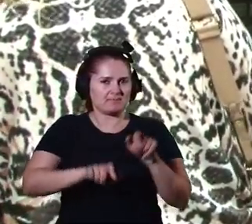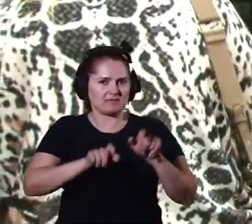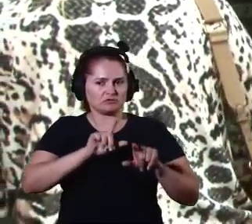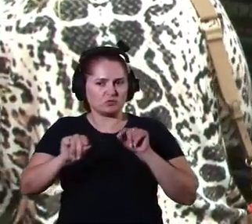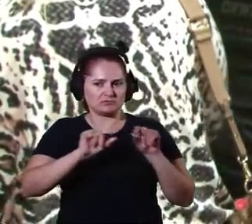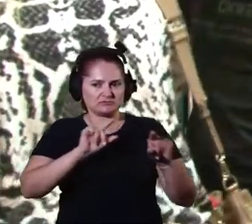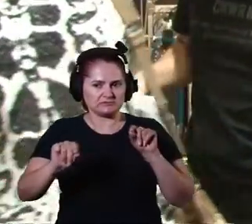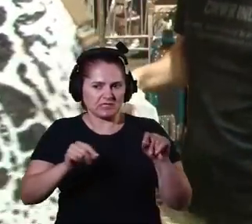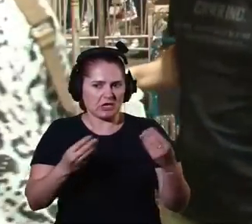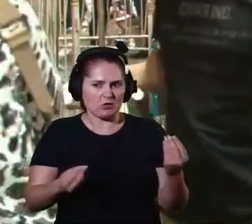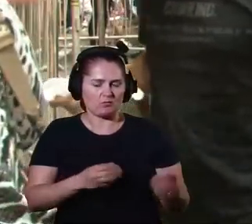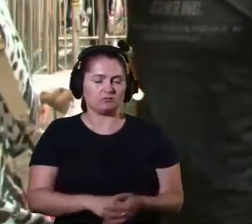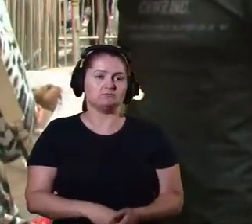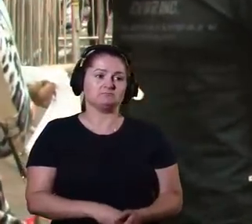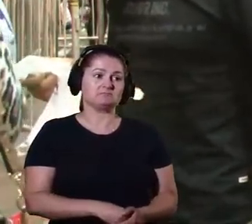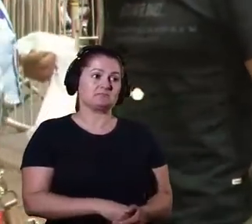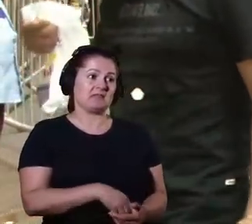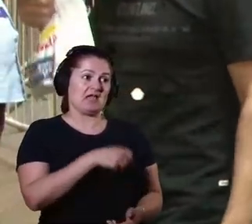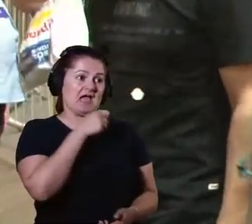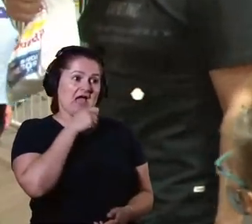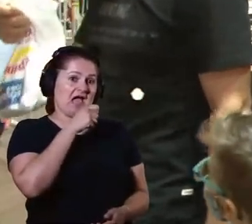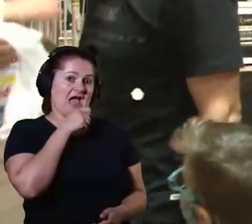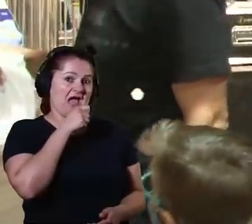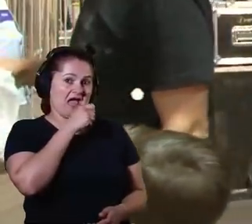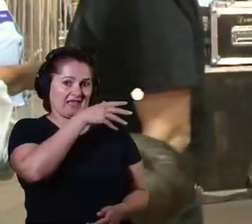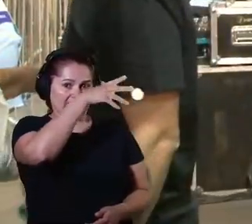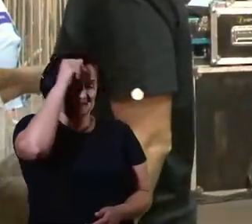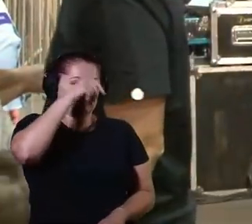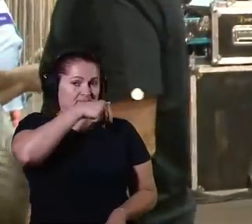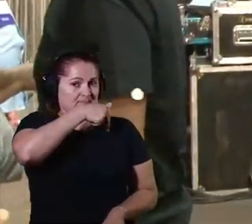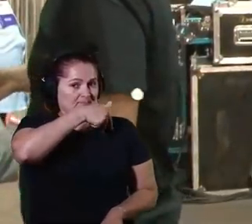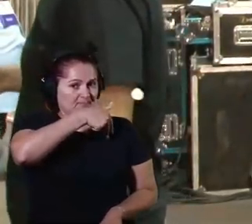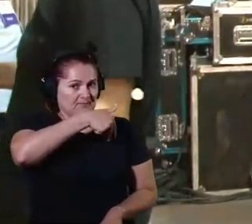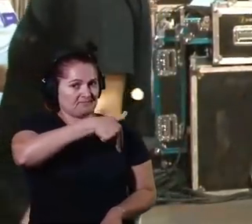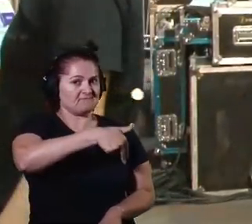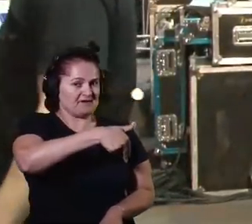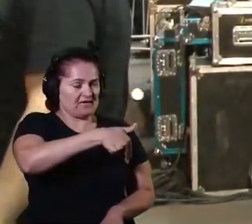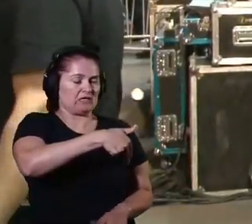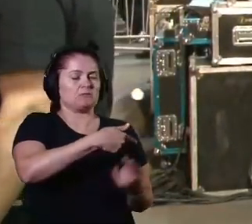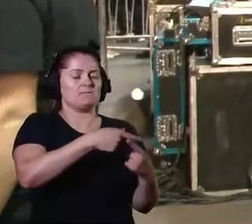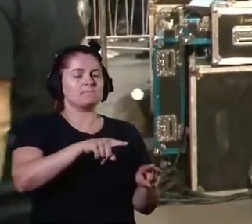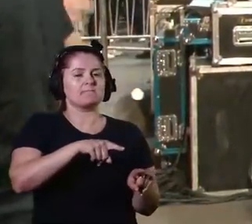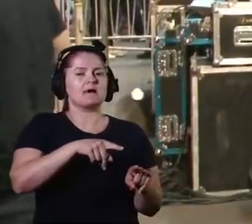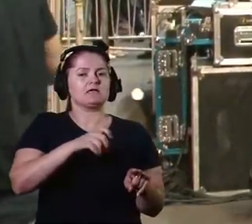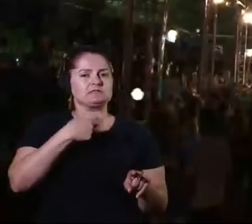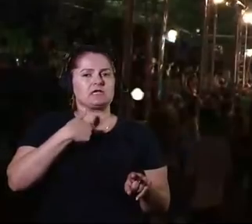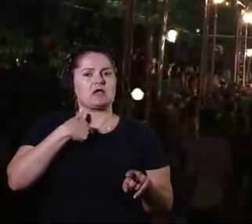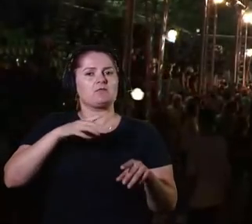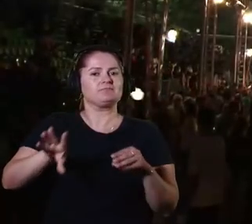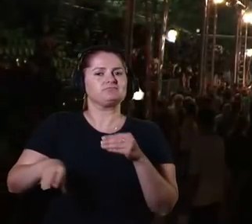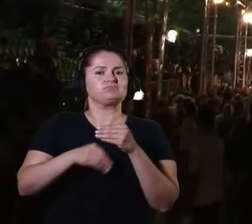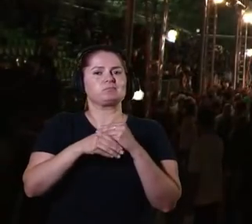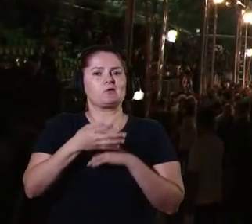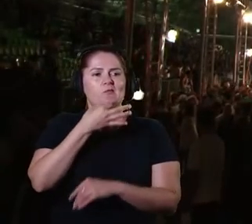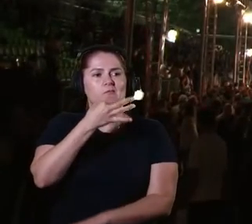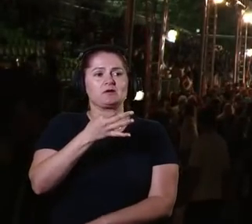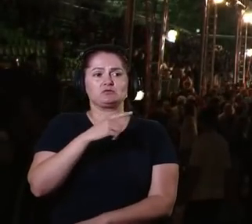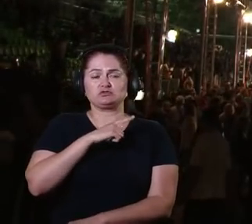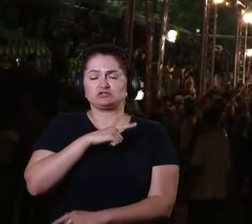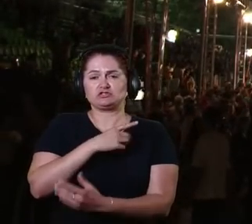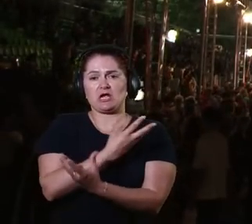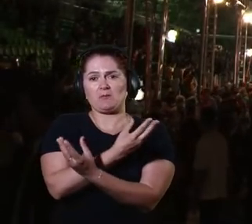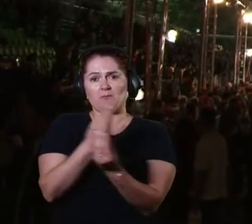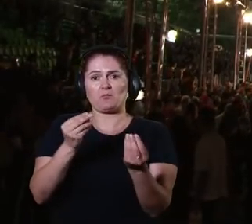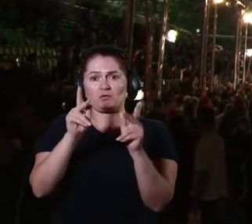levo mais um pouco daqui. Ele ainda está descendo as arquibancadas, Thales, mas tá, queria fazer um comentário, certo, que tinha bastante gente aqui já